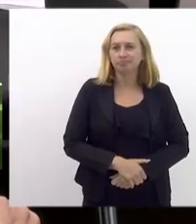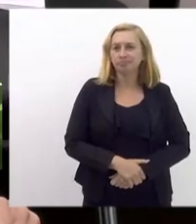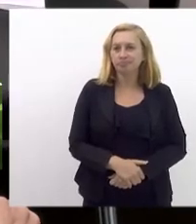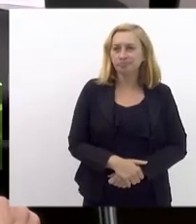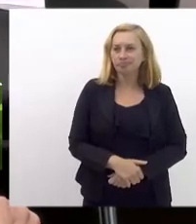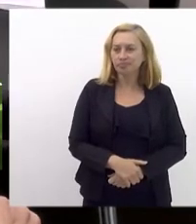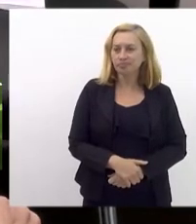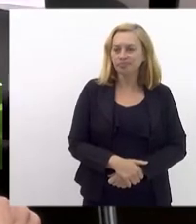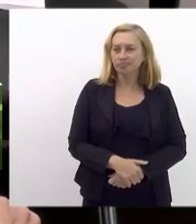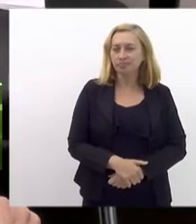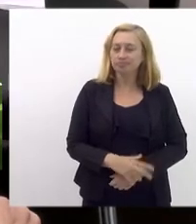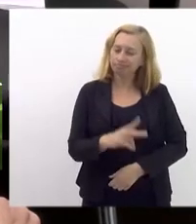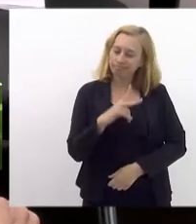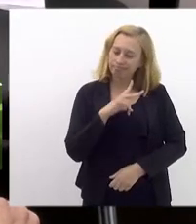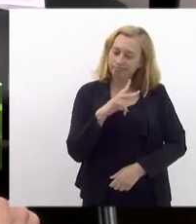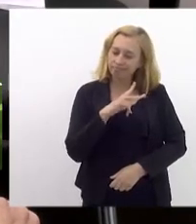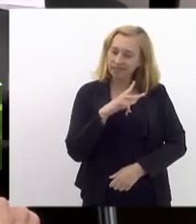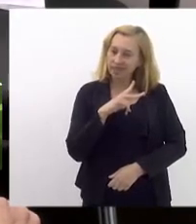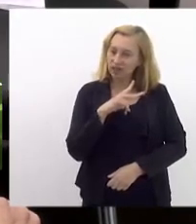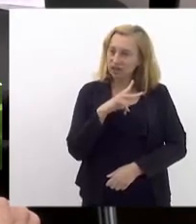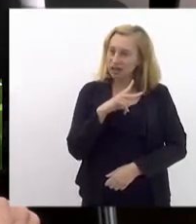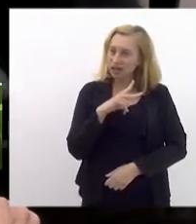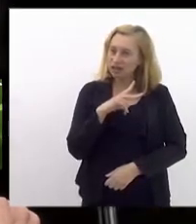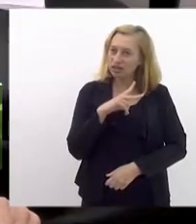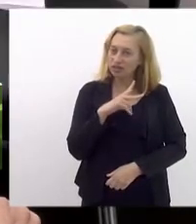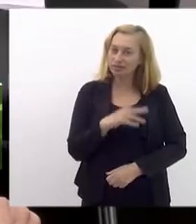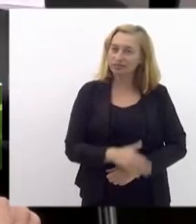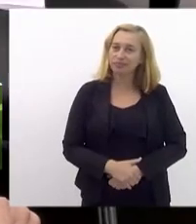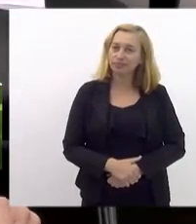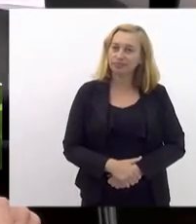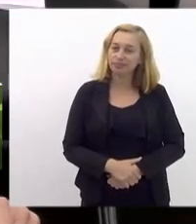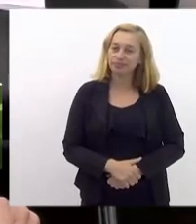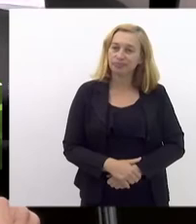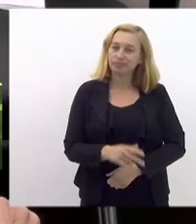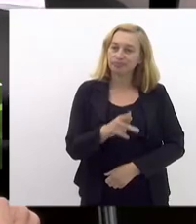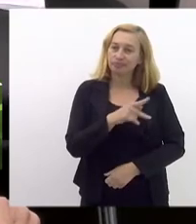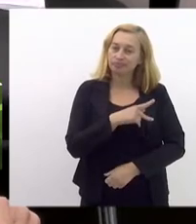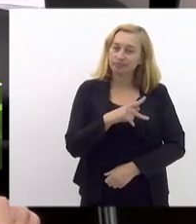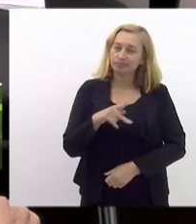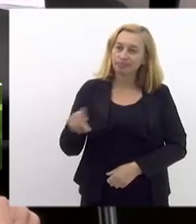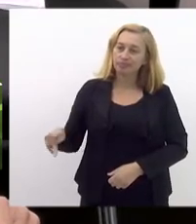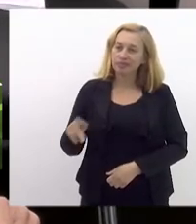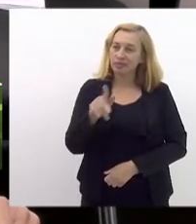audiência pública, em particular o presidente, o Gerson, presidente da FAPERJ,